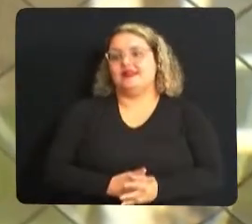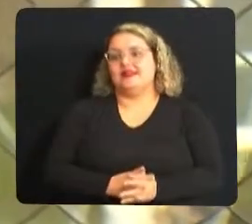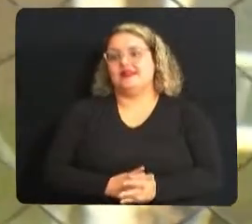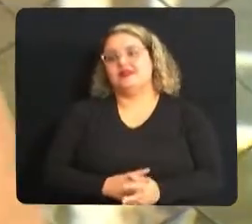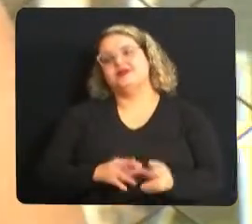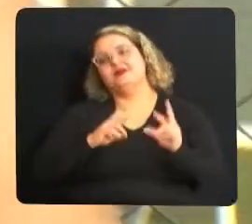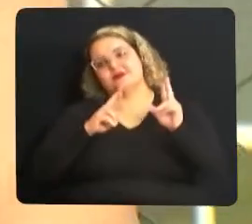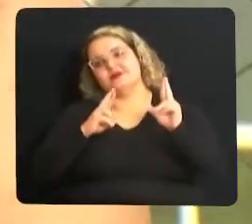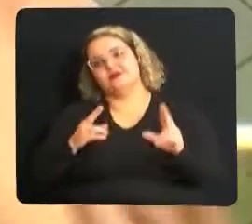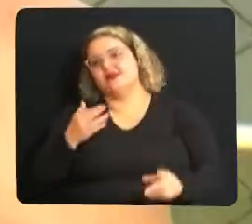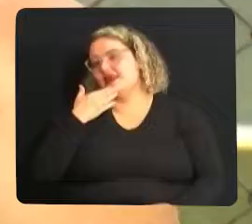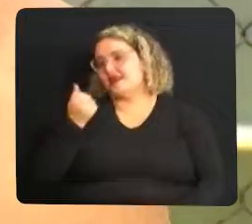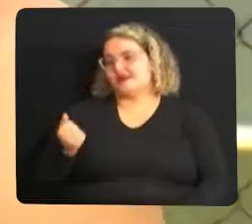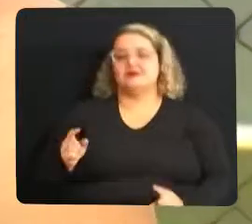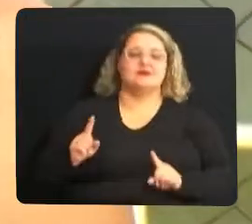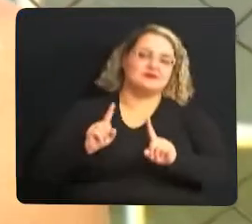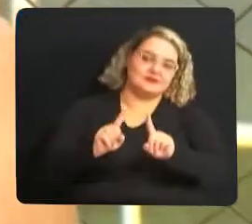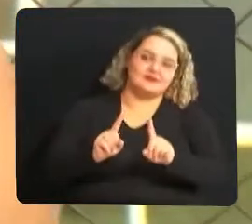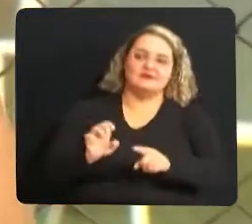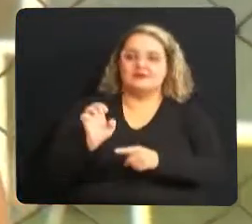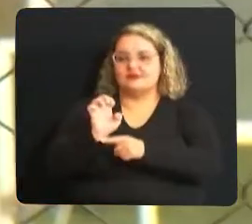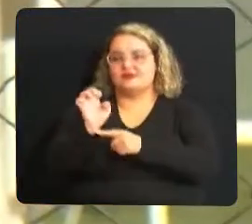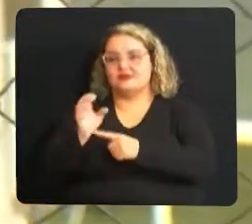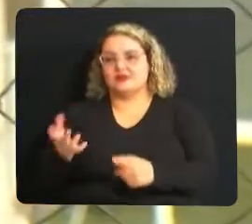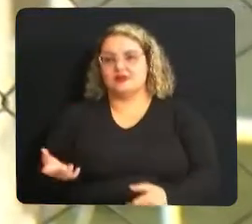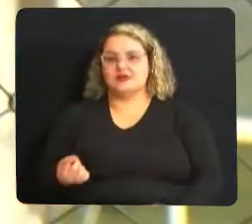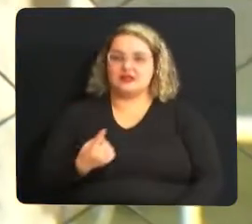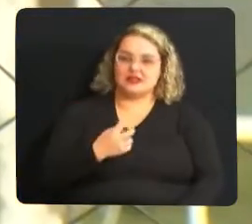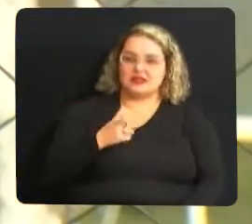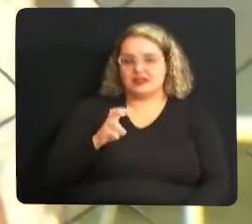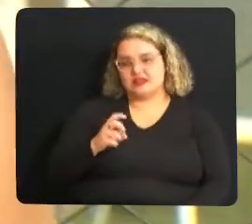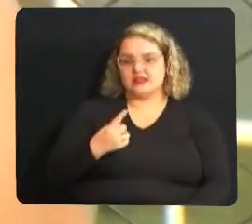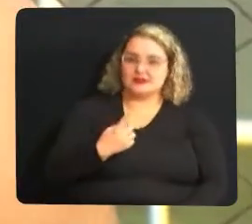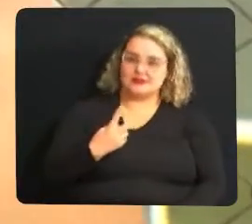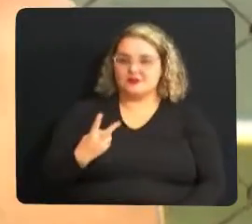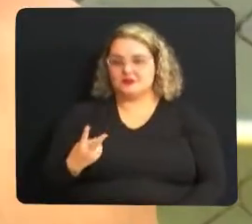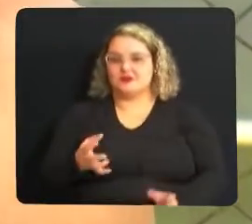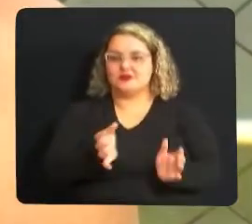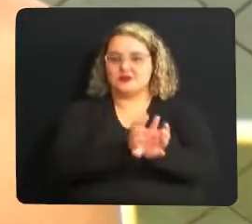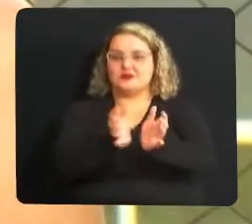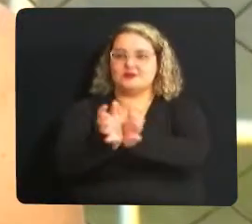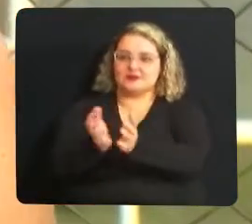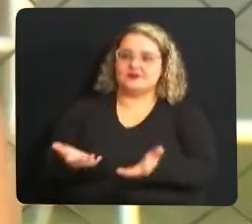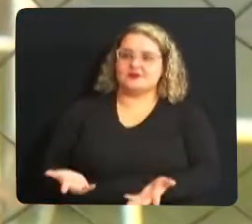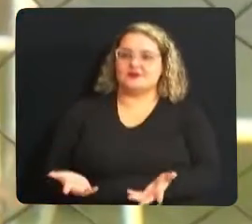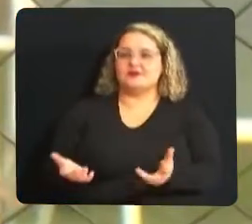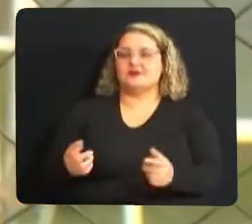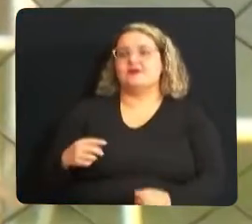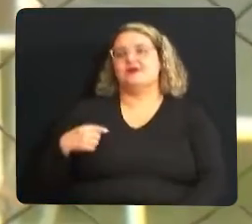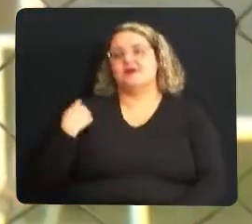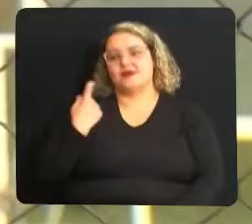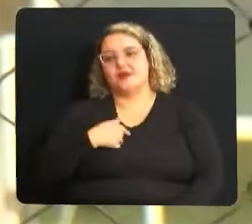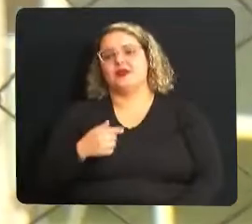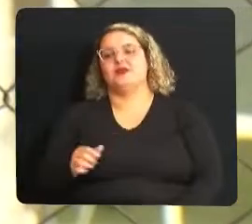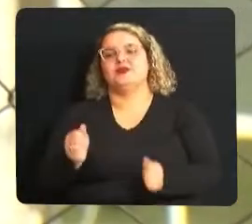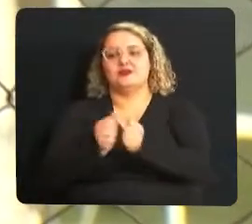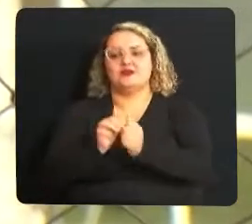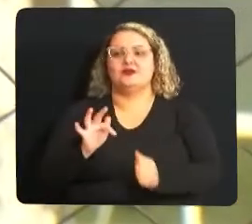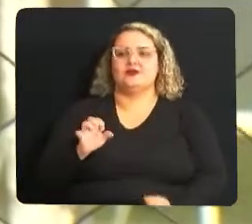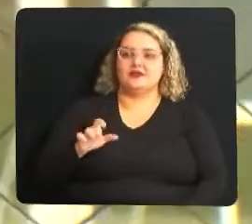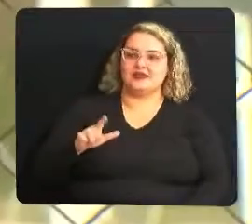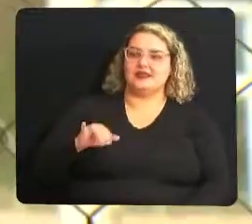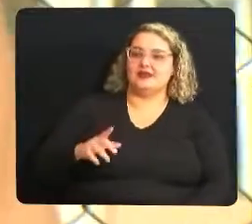a espera as duas melhores lutas aqui do Estado em torno de quinze 12 grupos ali eu e minha dupla Felipe e vamos tentar buscar o título aí